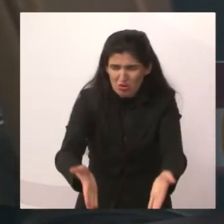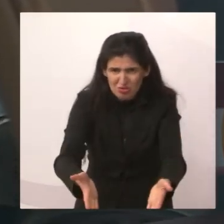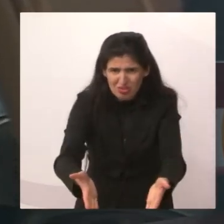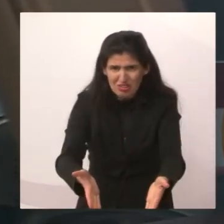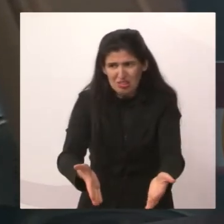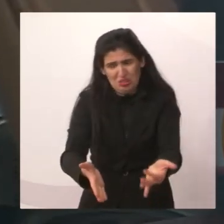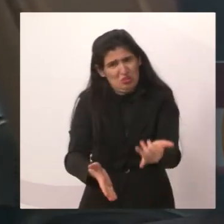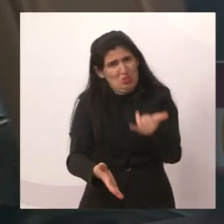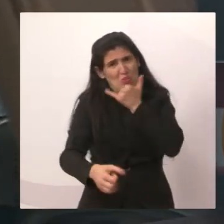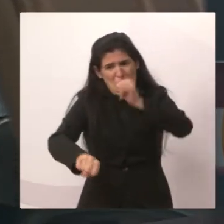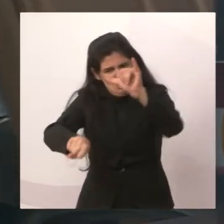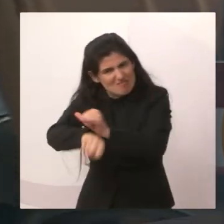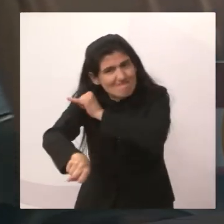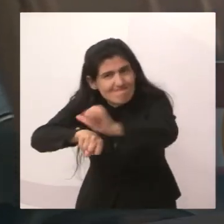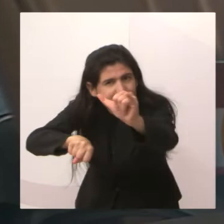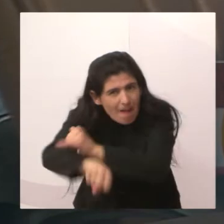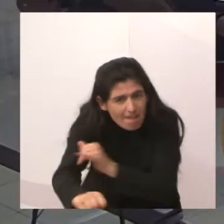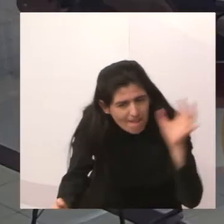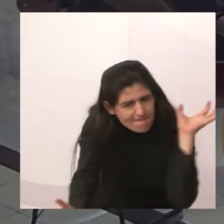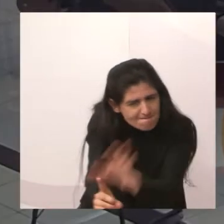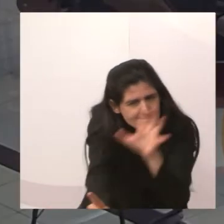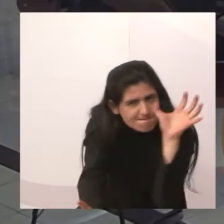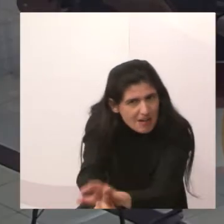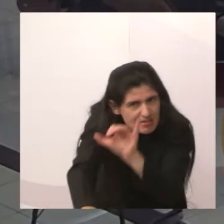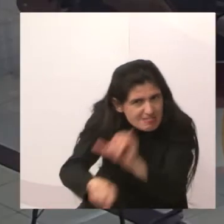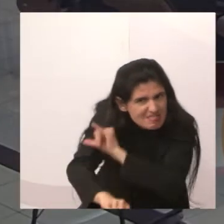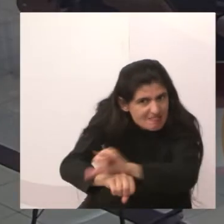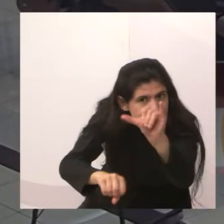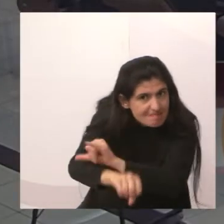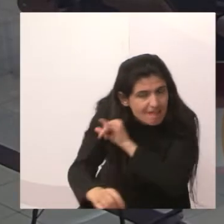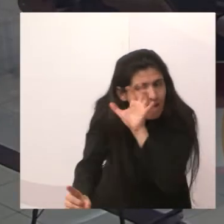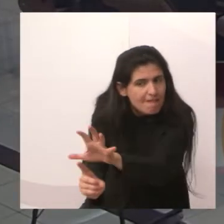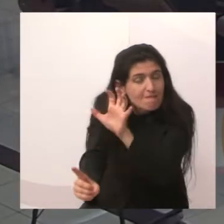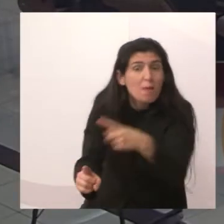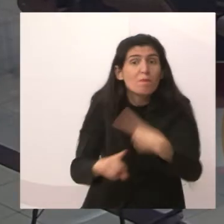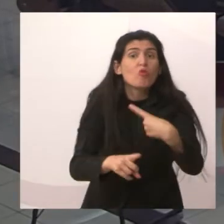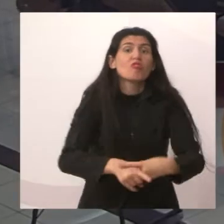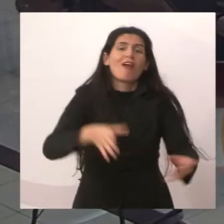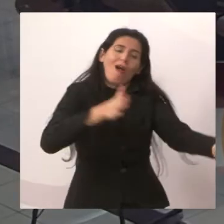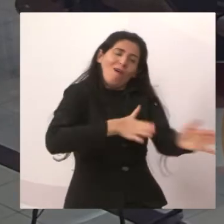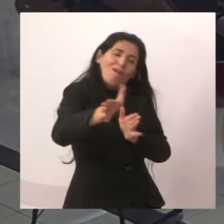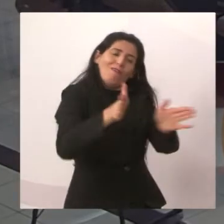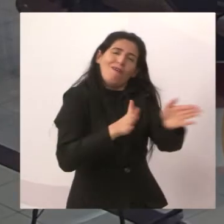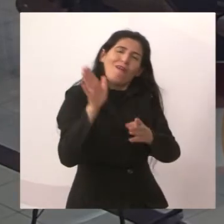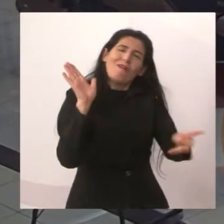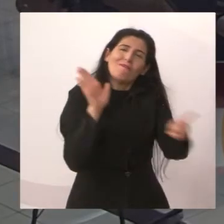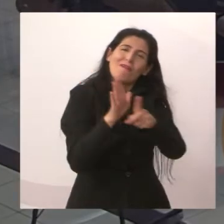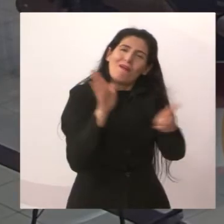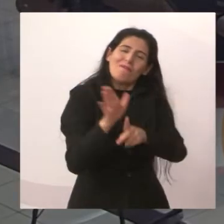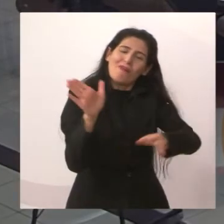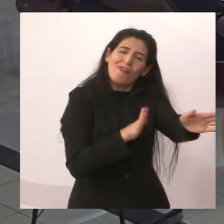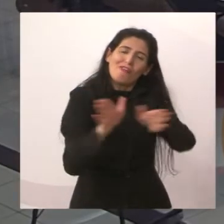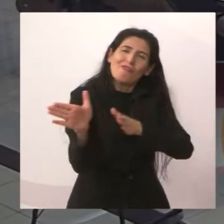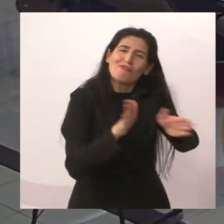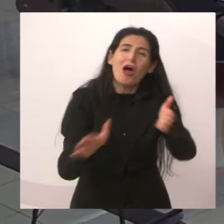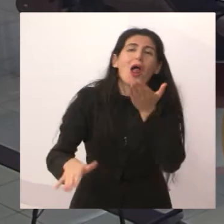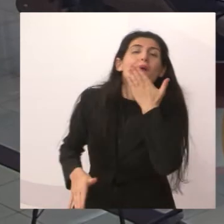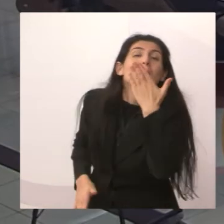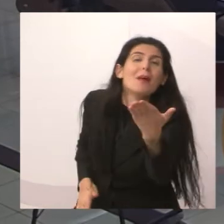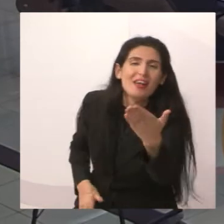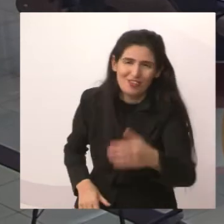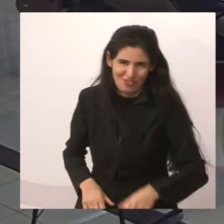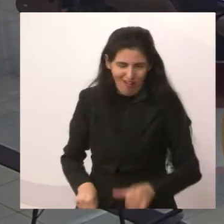golpe, eu não sei mais o que é manobra, então. A pedido do governo, viu? Isso aí, muito bem. Isso aí tem o dedo lá do governo, lá do outro lado.